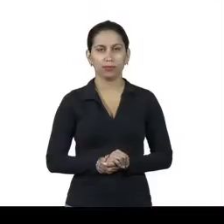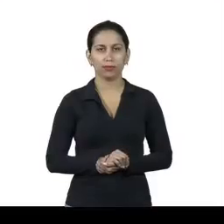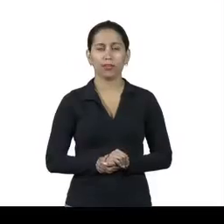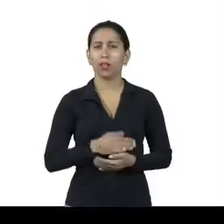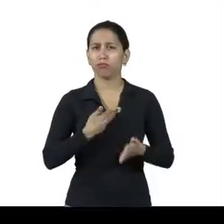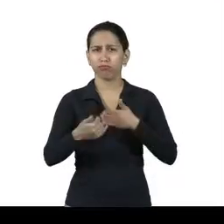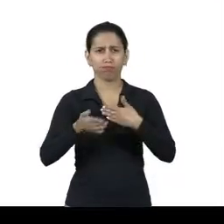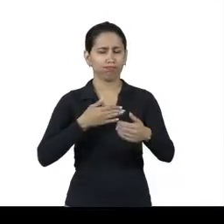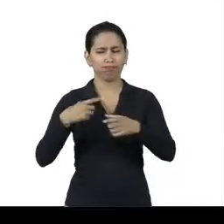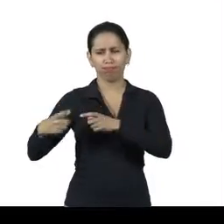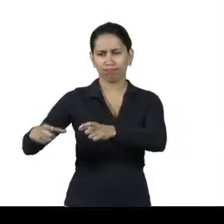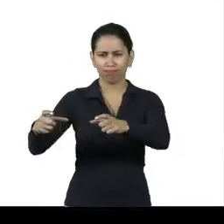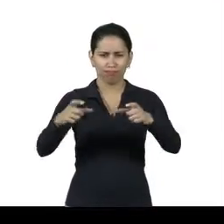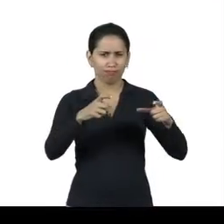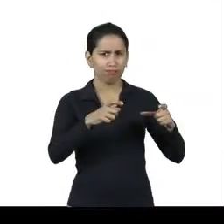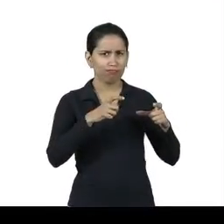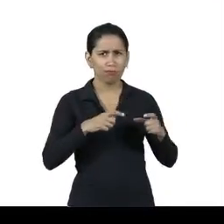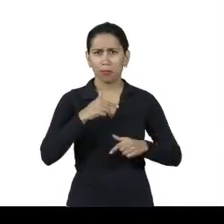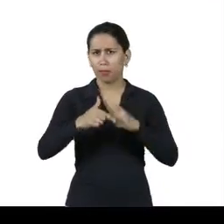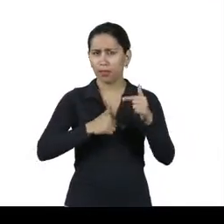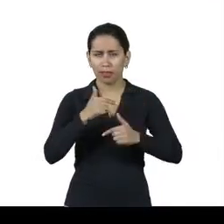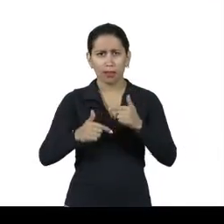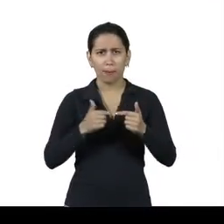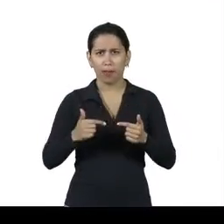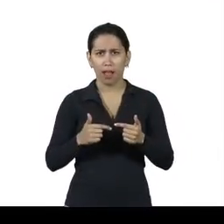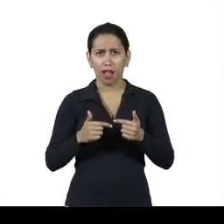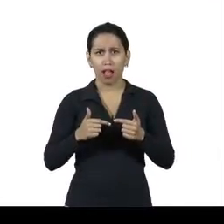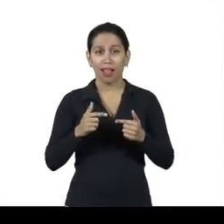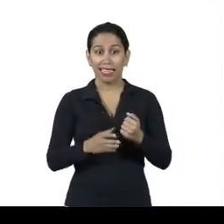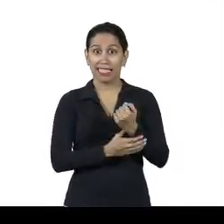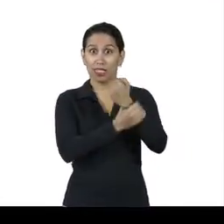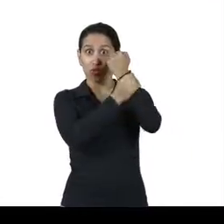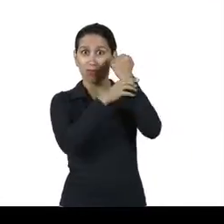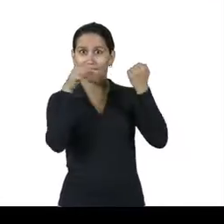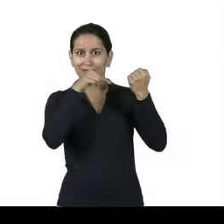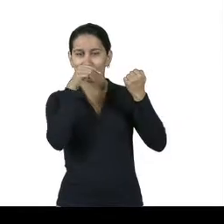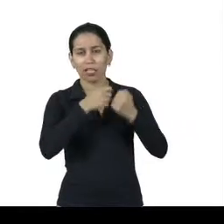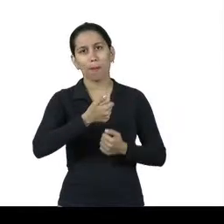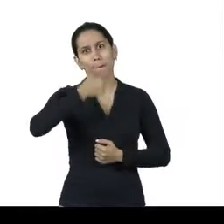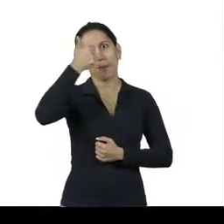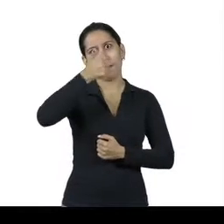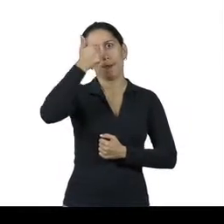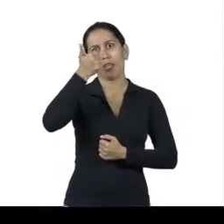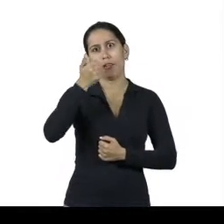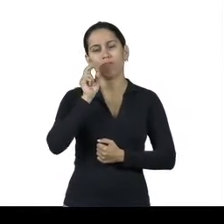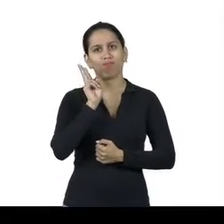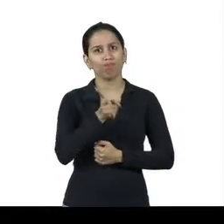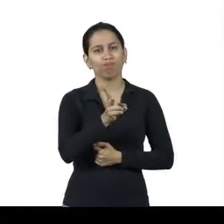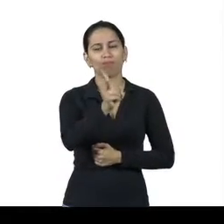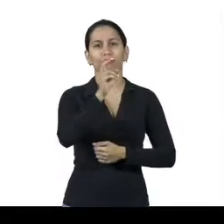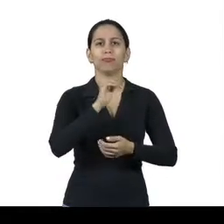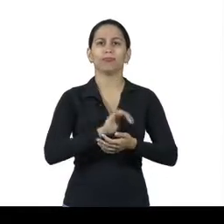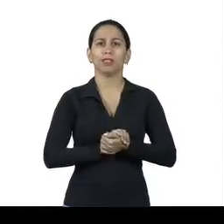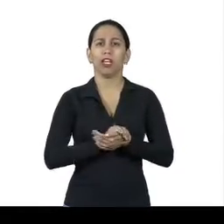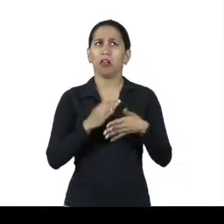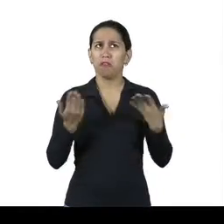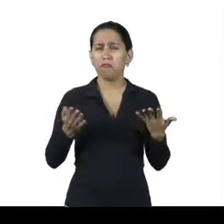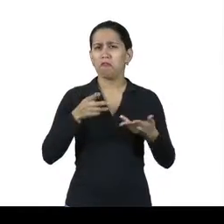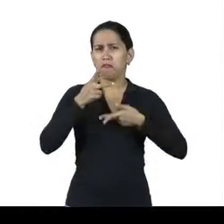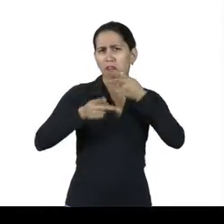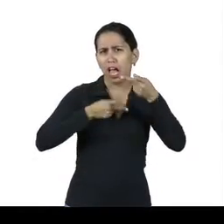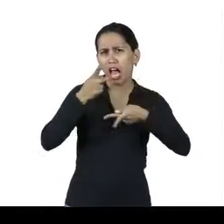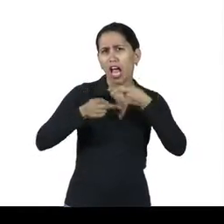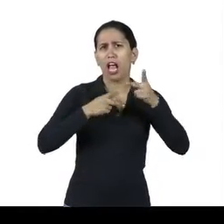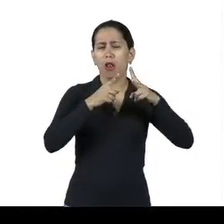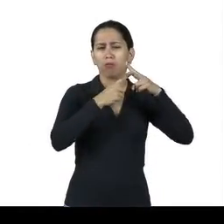Em qualquer local de trabalho, a segurança deve vir sempre em primeiro lugar. E quando se fala em máquinas e equipamentos,